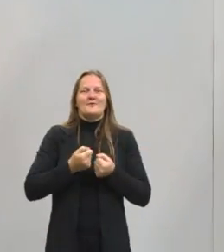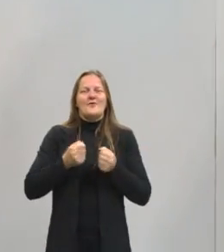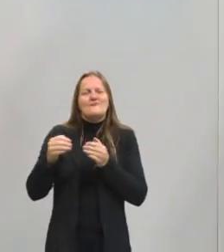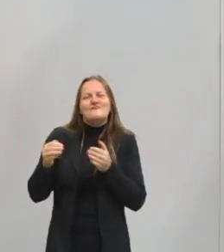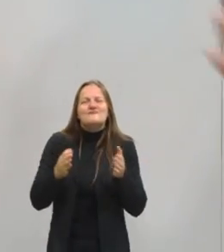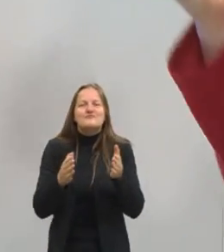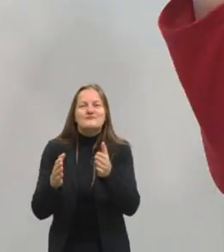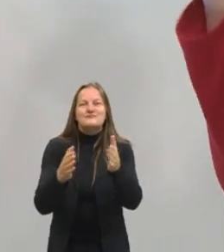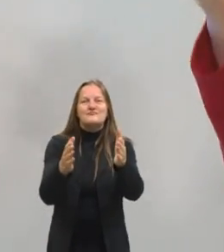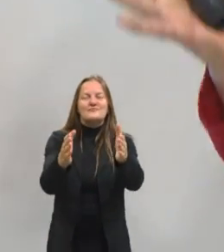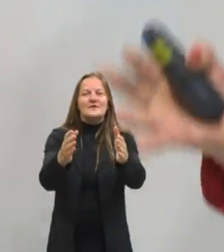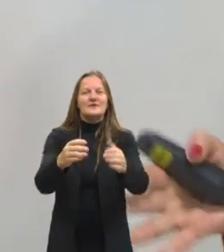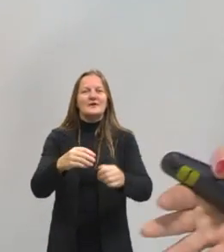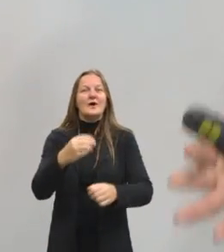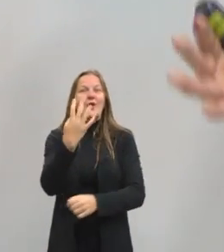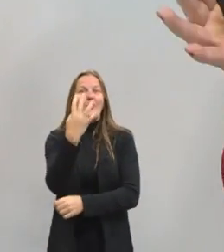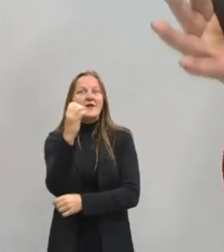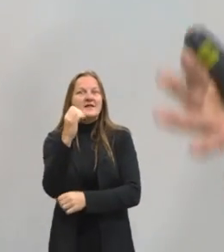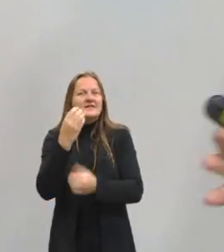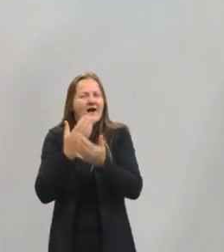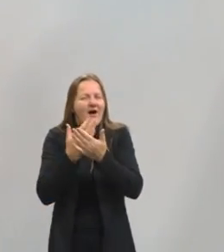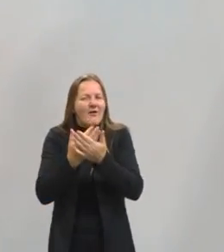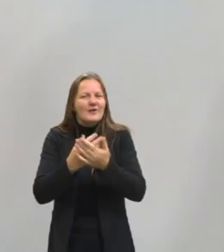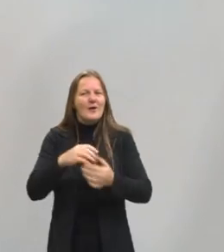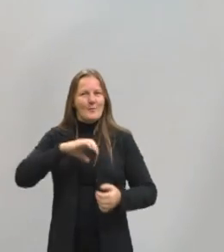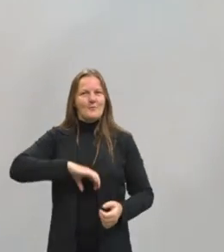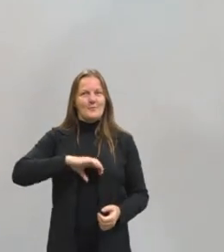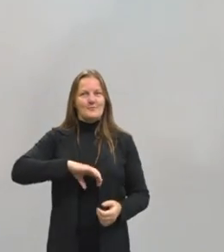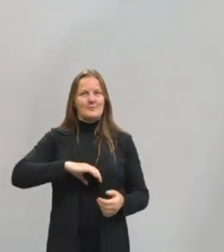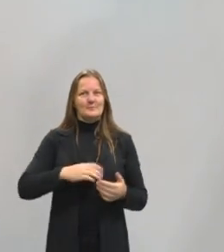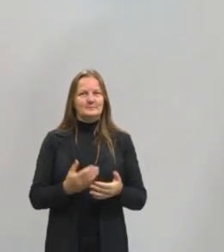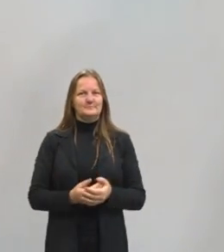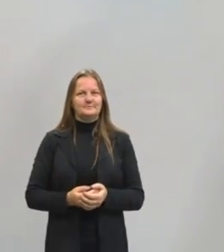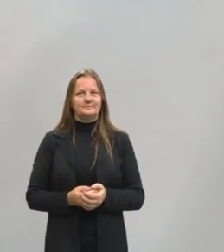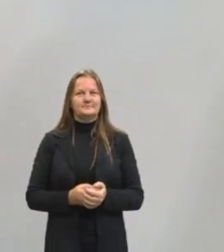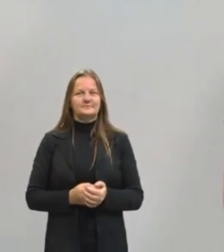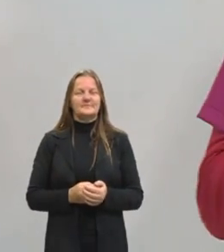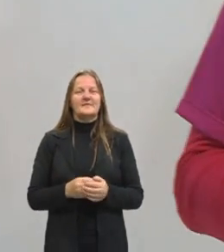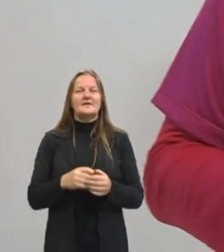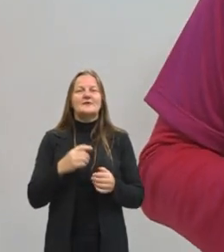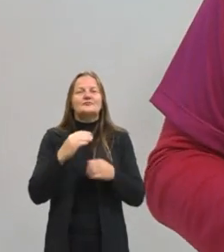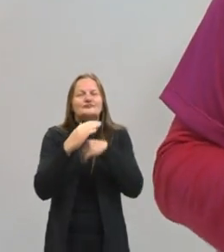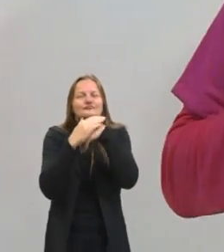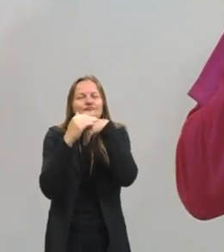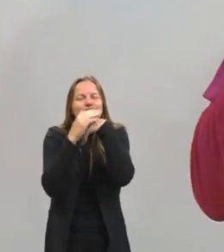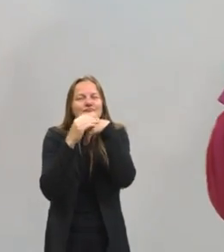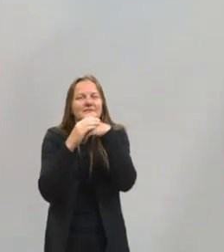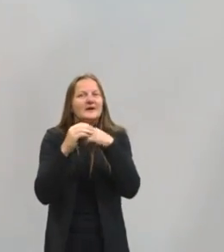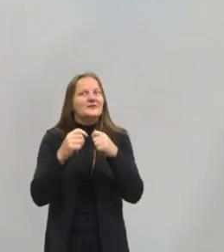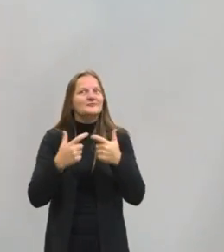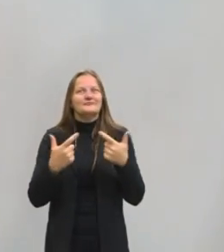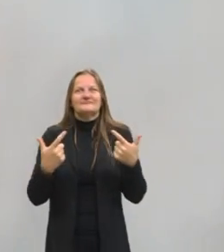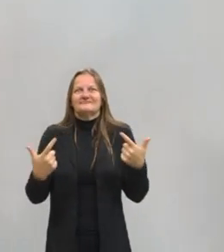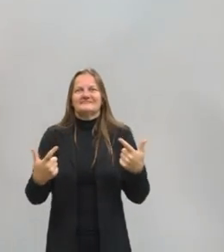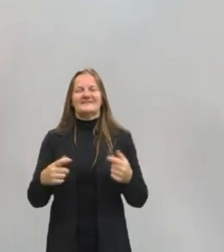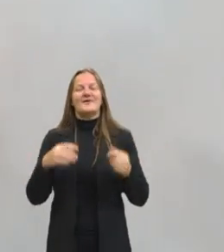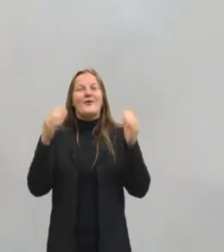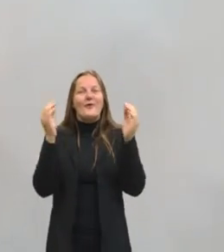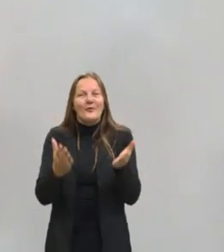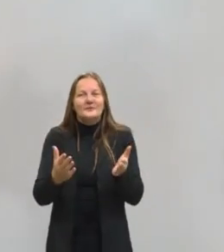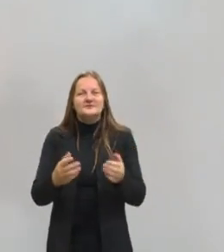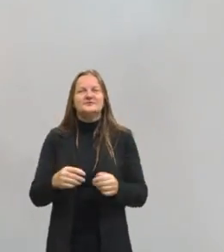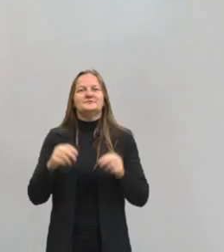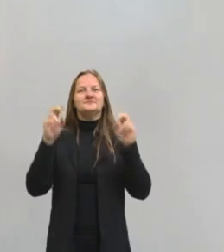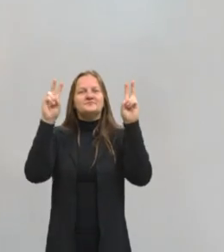vai ter aí de mais de 40 aulas dessa disciplina que a gente tem um carinho gigante. Hoje, a gente vai